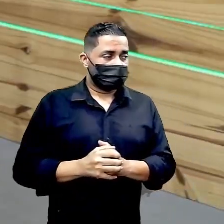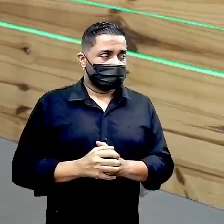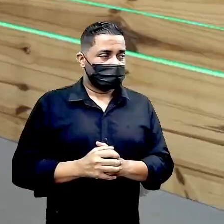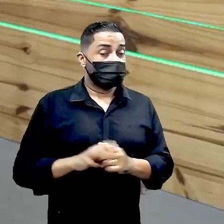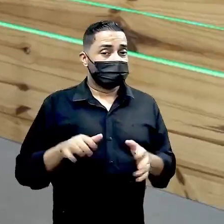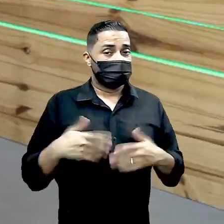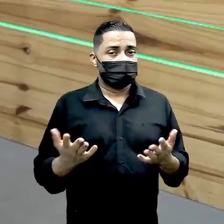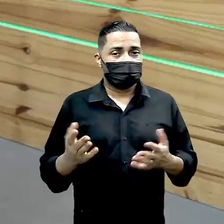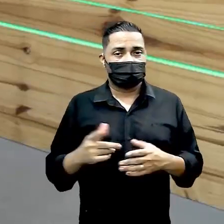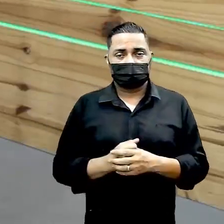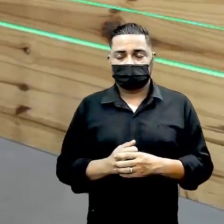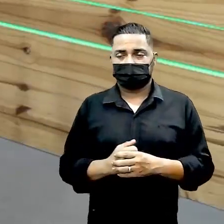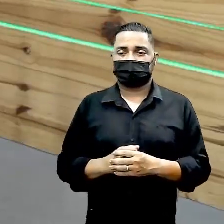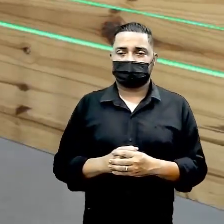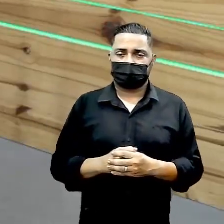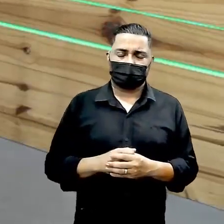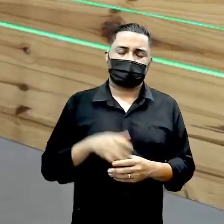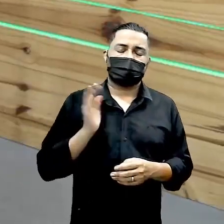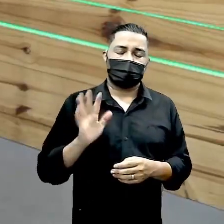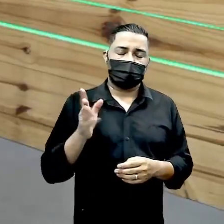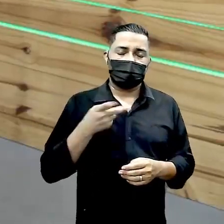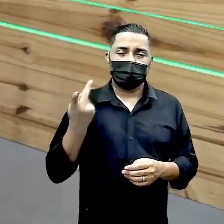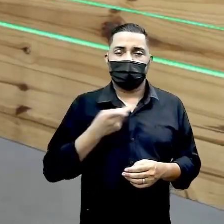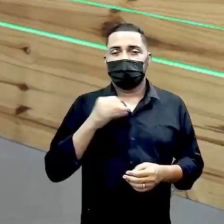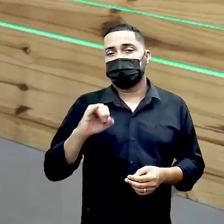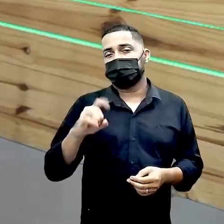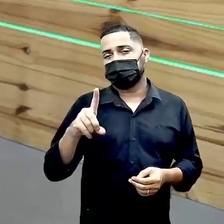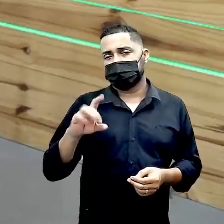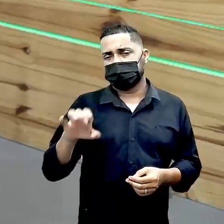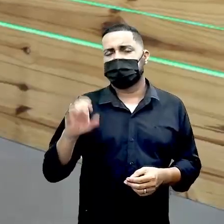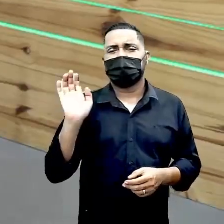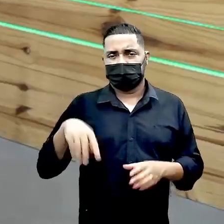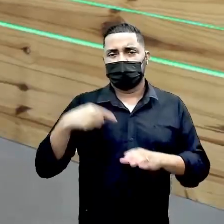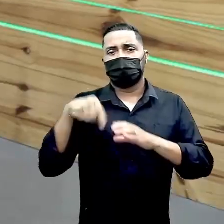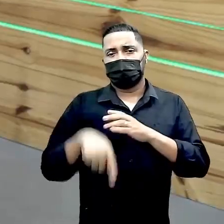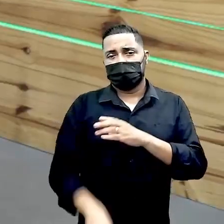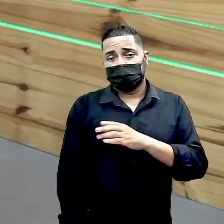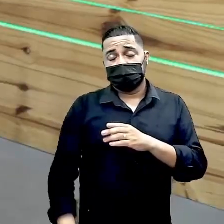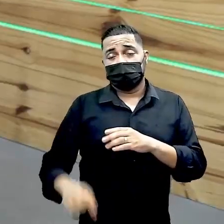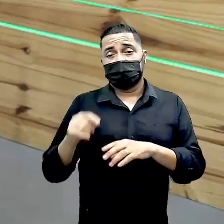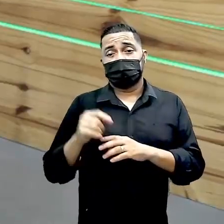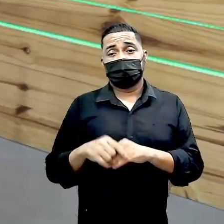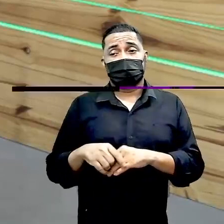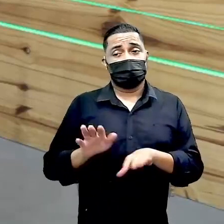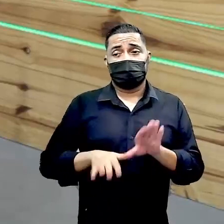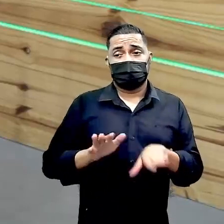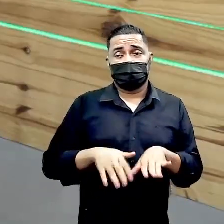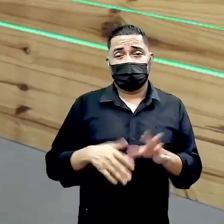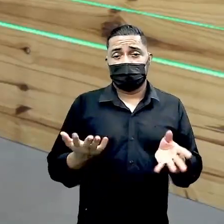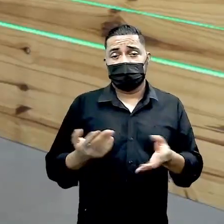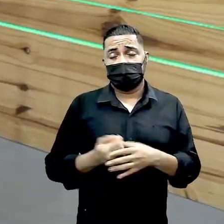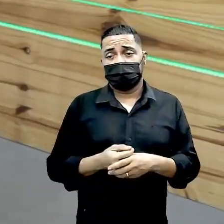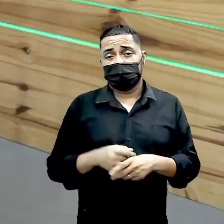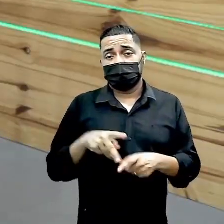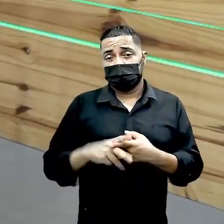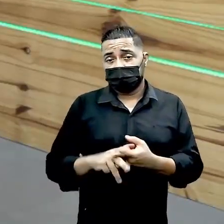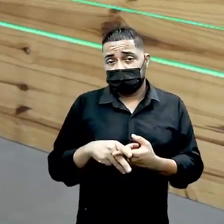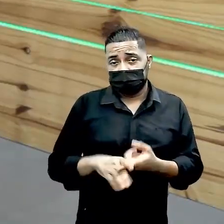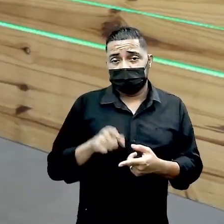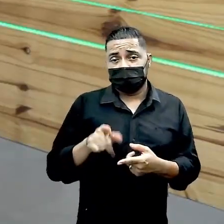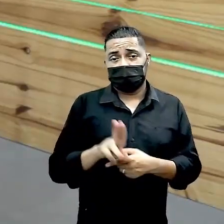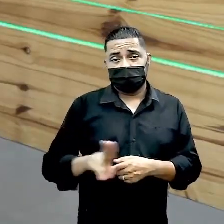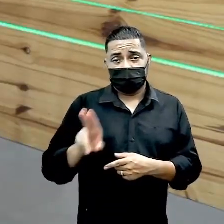Isso aí. Como já foi dito, né, a ideia é um pouquinho complexa. E dependendo da ferramenta que você